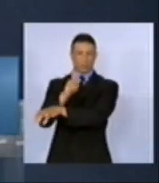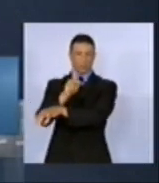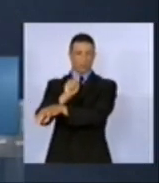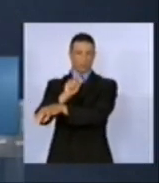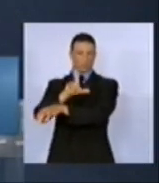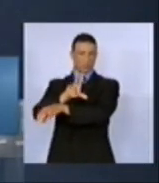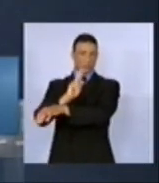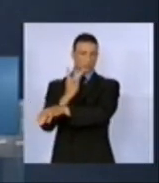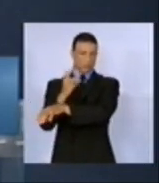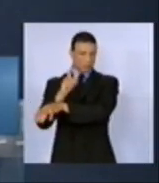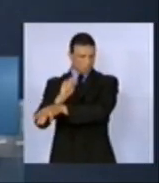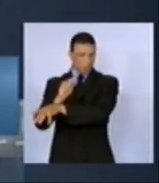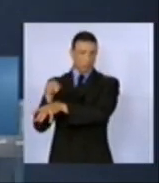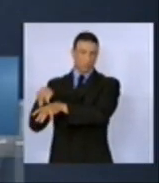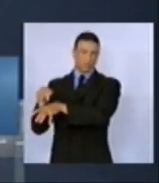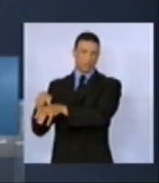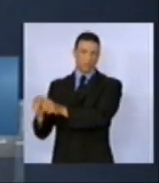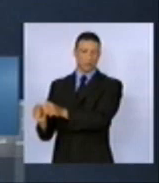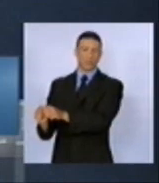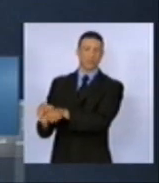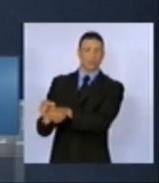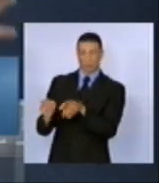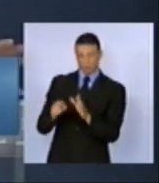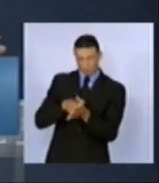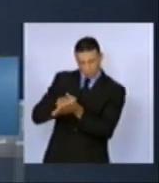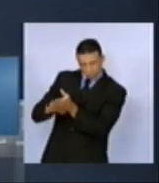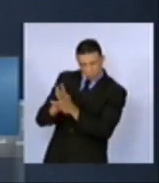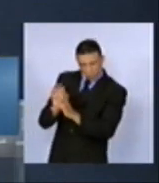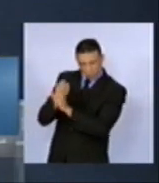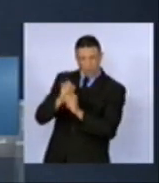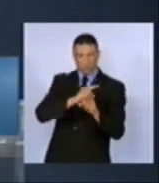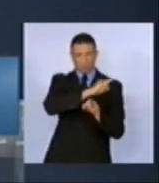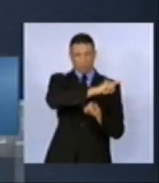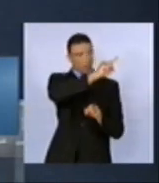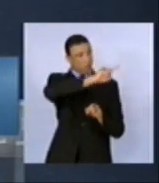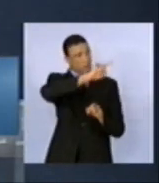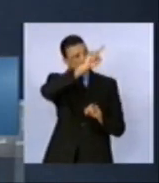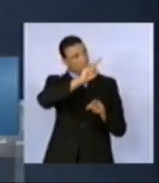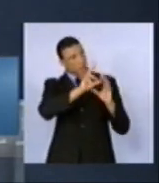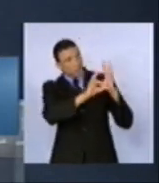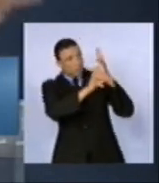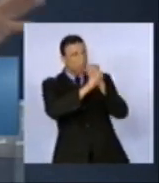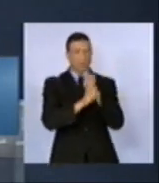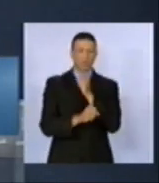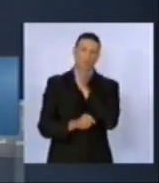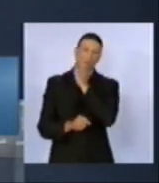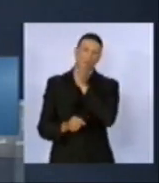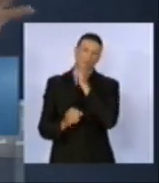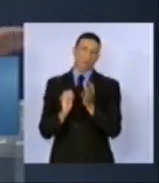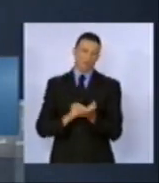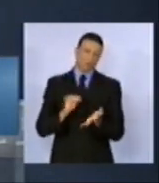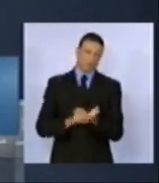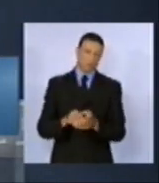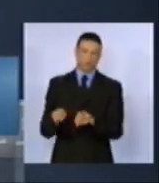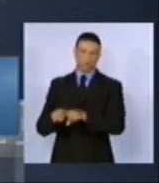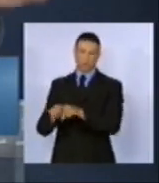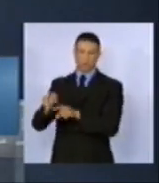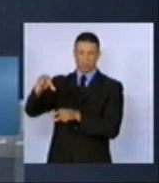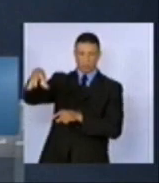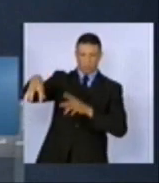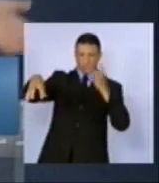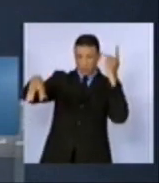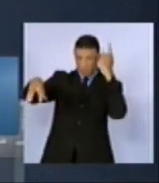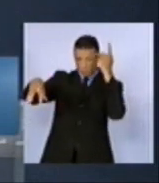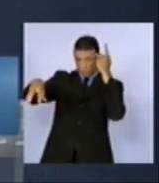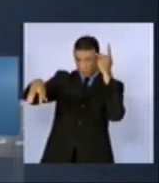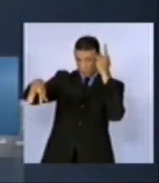nitroso mas não existe dado suficiente para comprova ainda aí missões feito em em São Paulo e no nosso por nosso